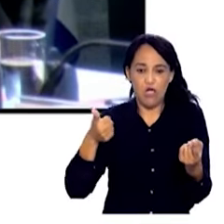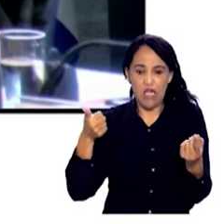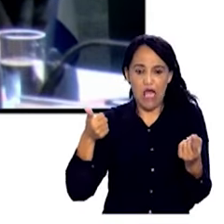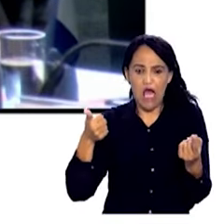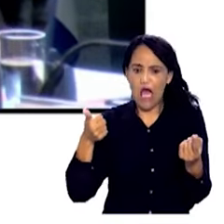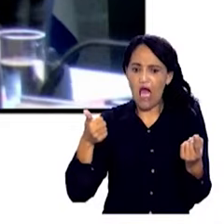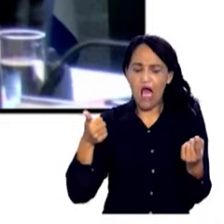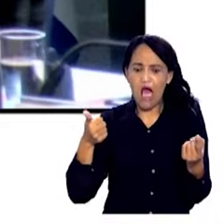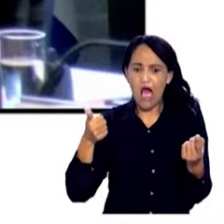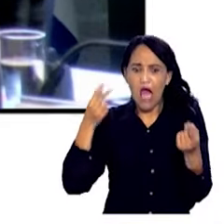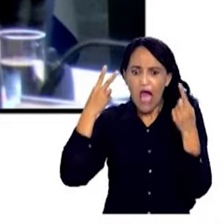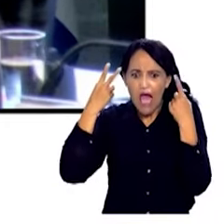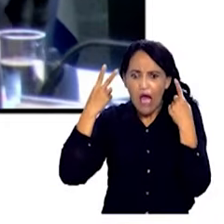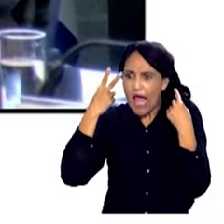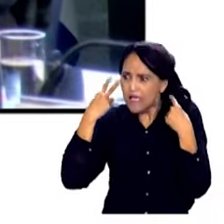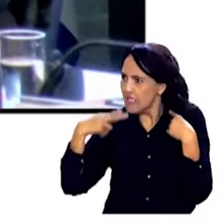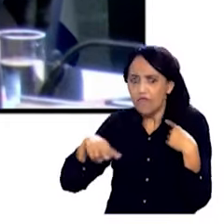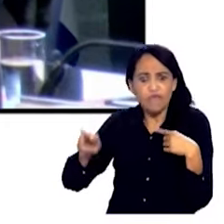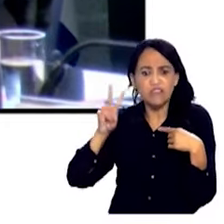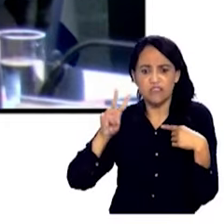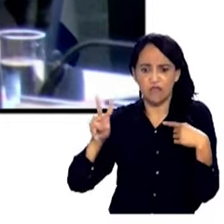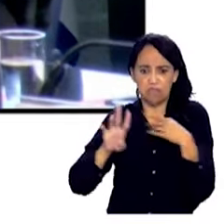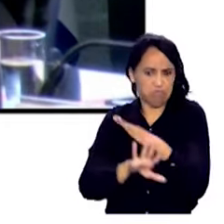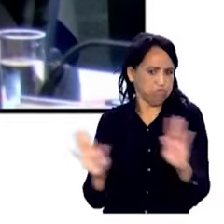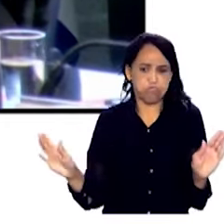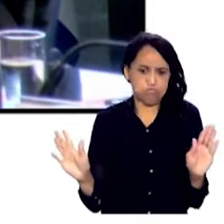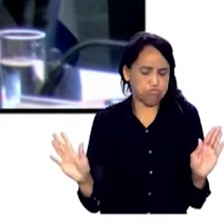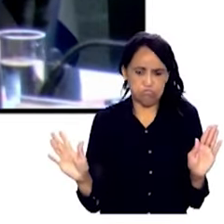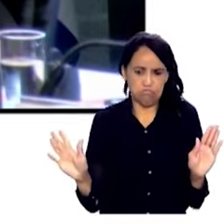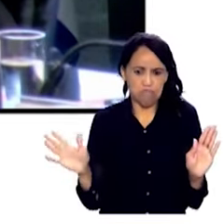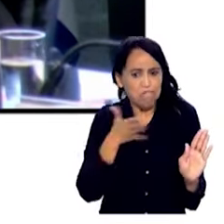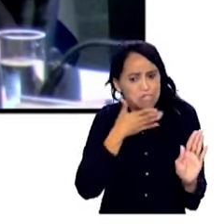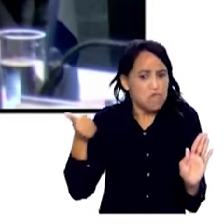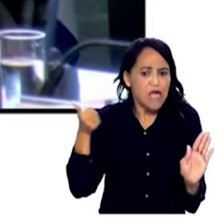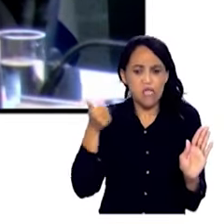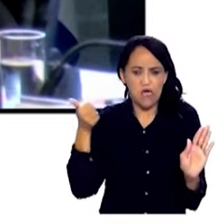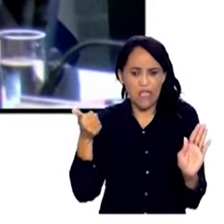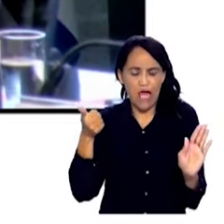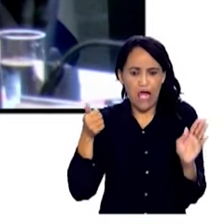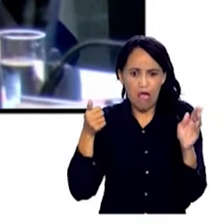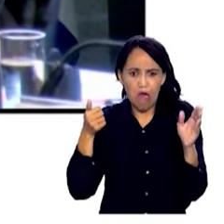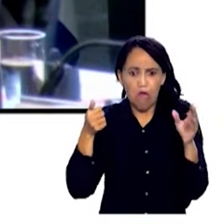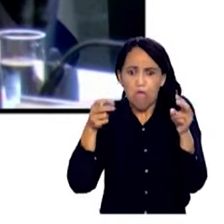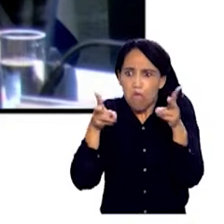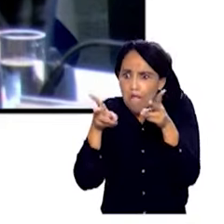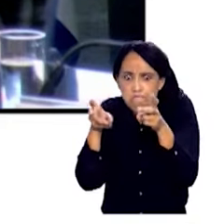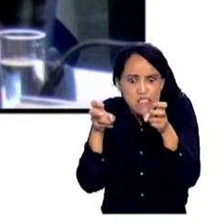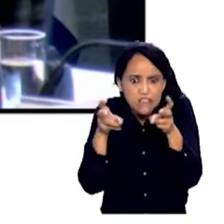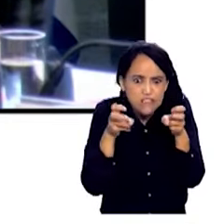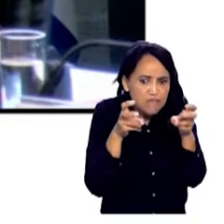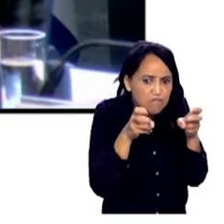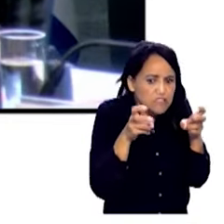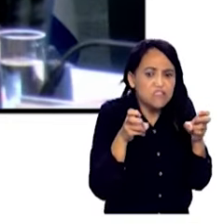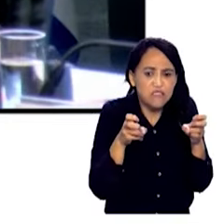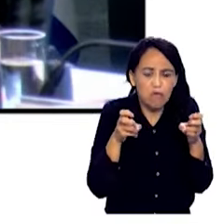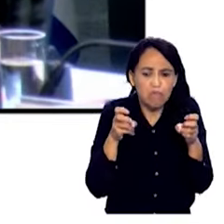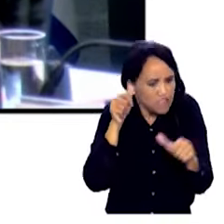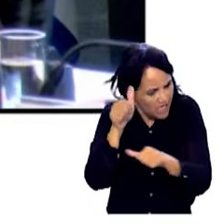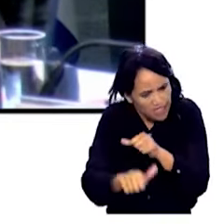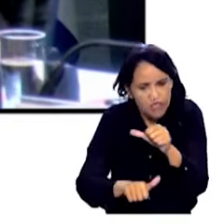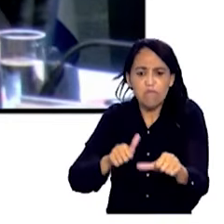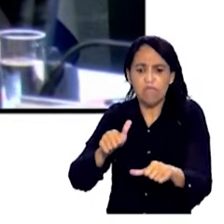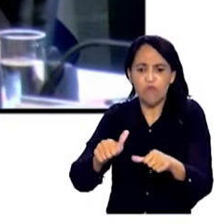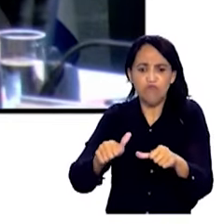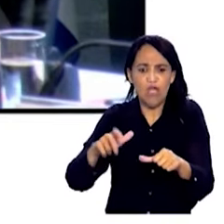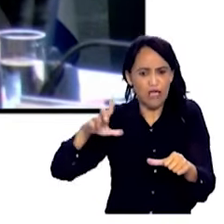jamais consegui compreender o vértice ambíguo seguramente porque é ambíguo até agora mesmo até para mim